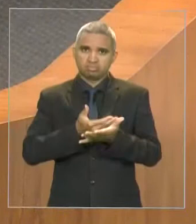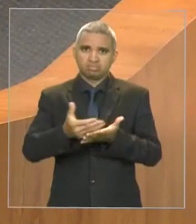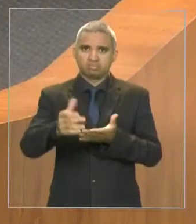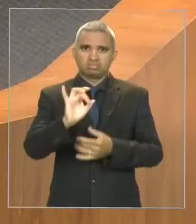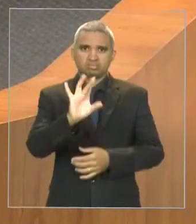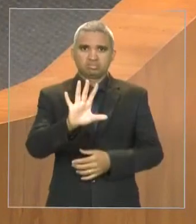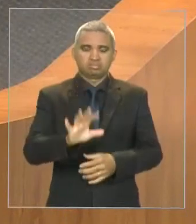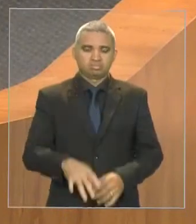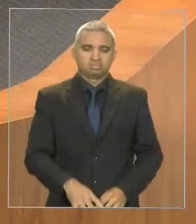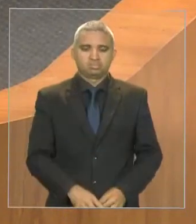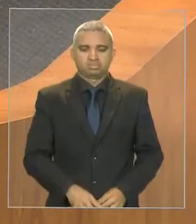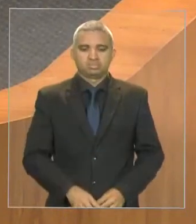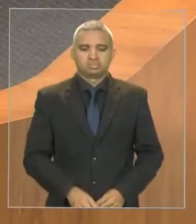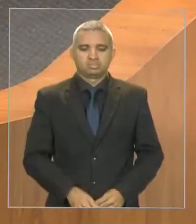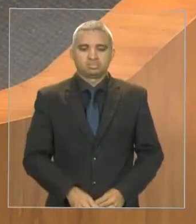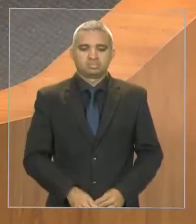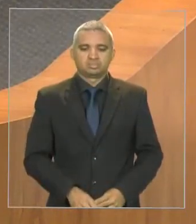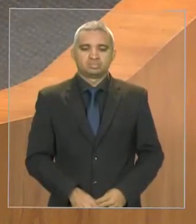não